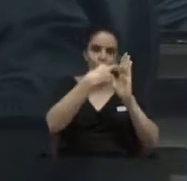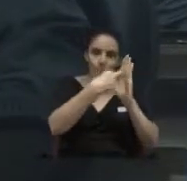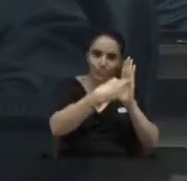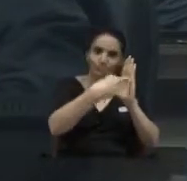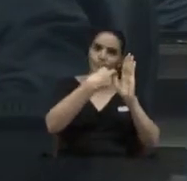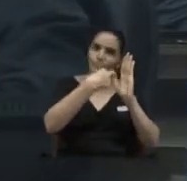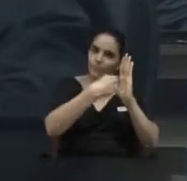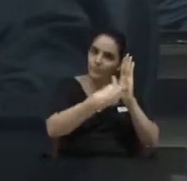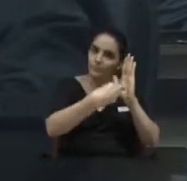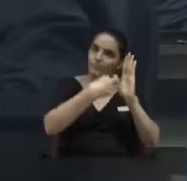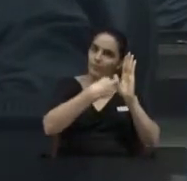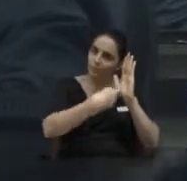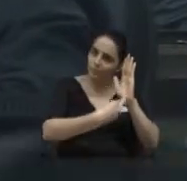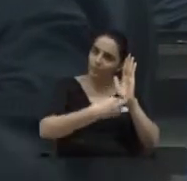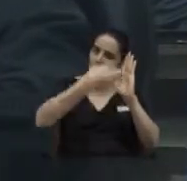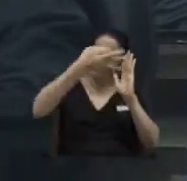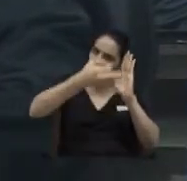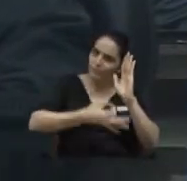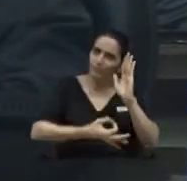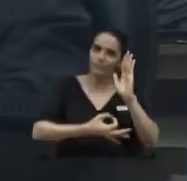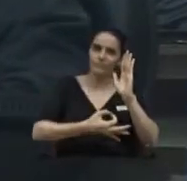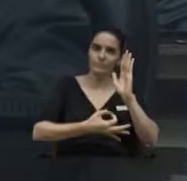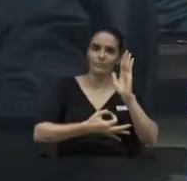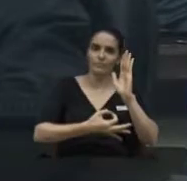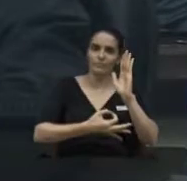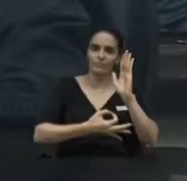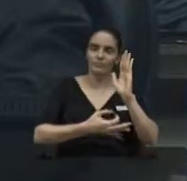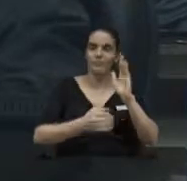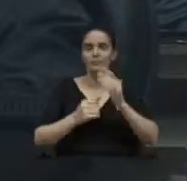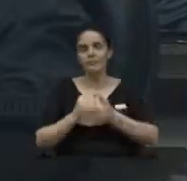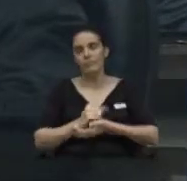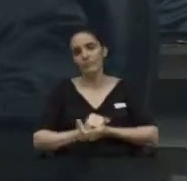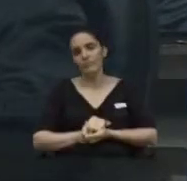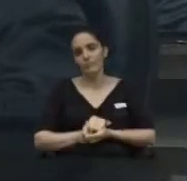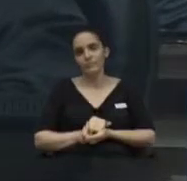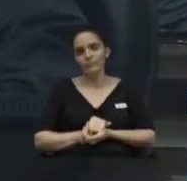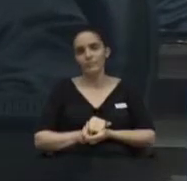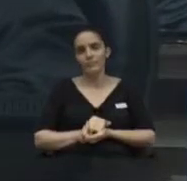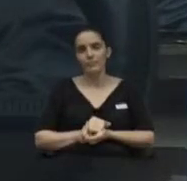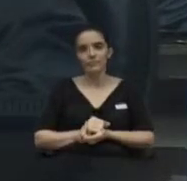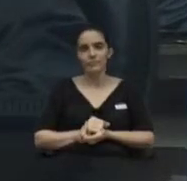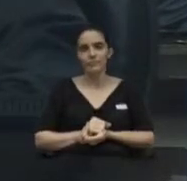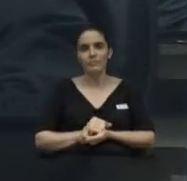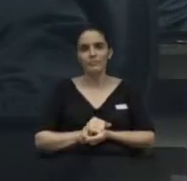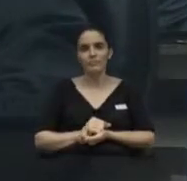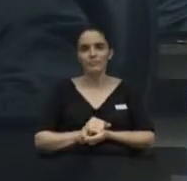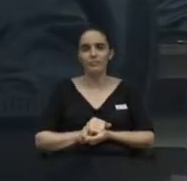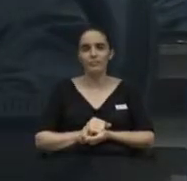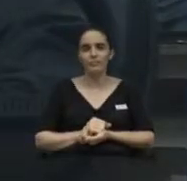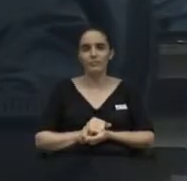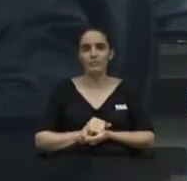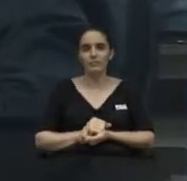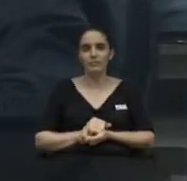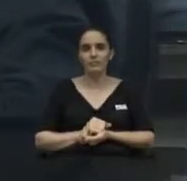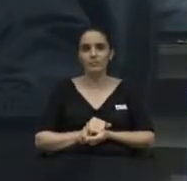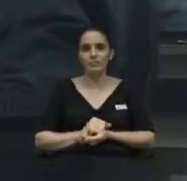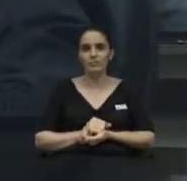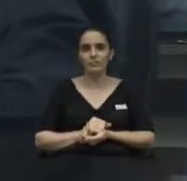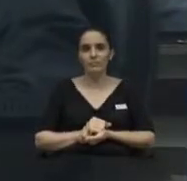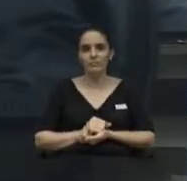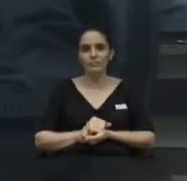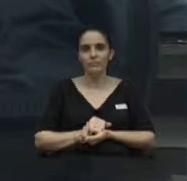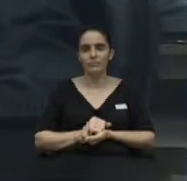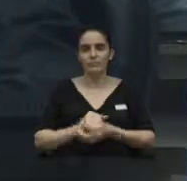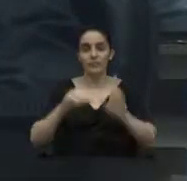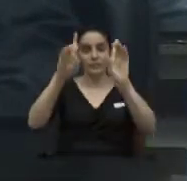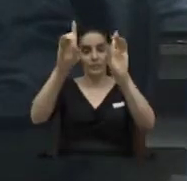e a devida apuração e não haja nenhuma forma de tratar alguém